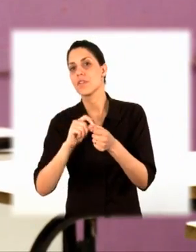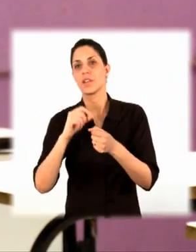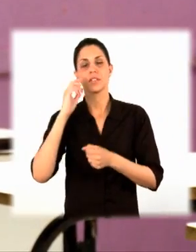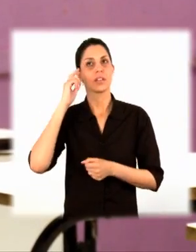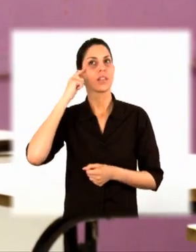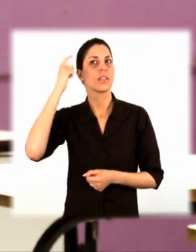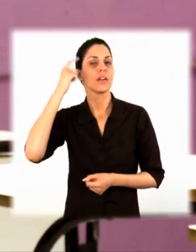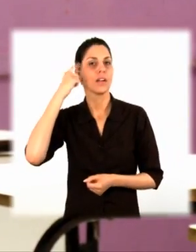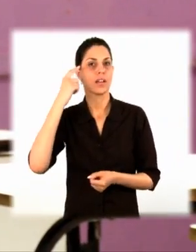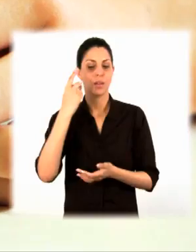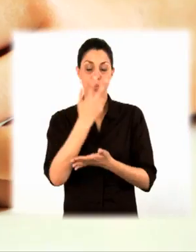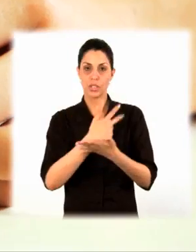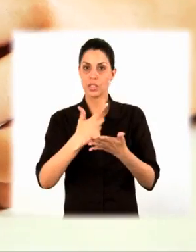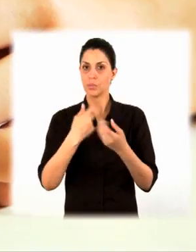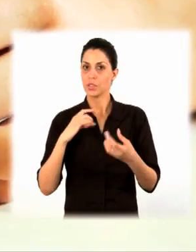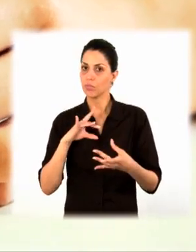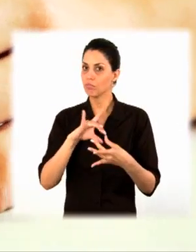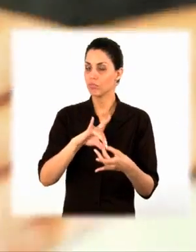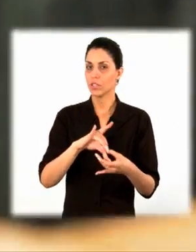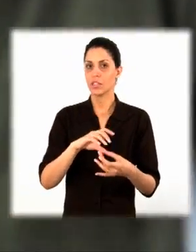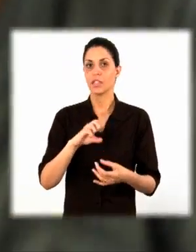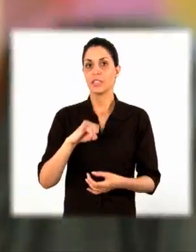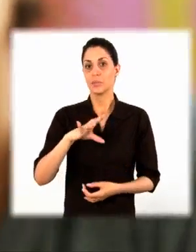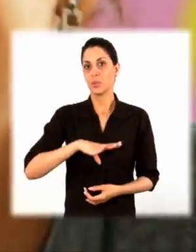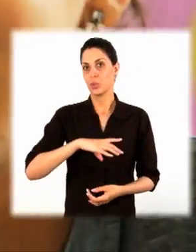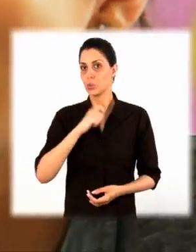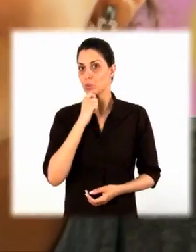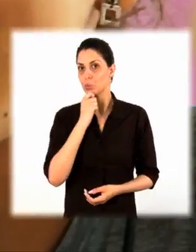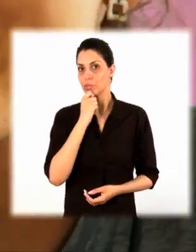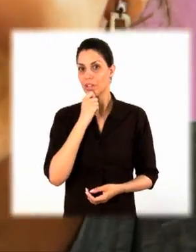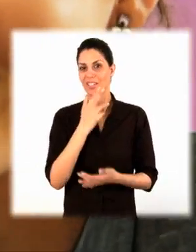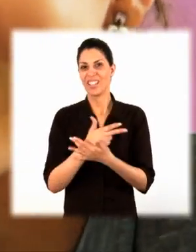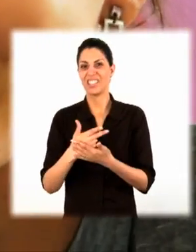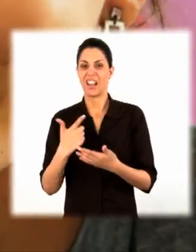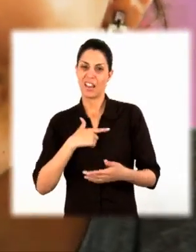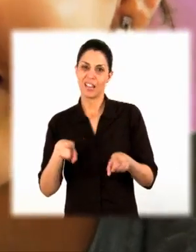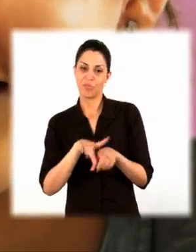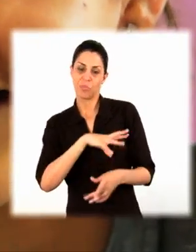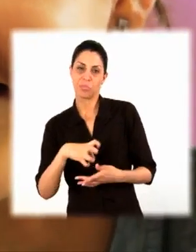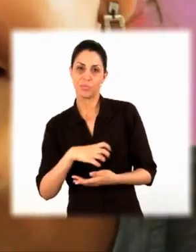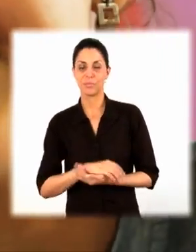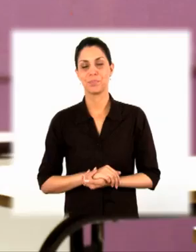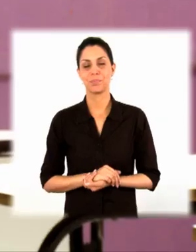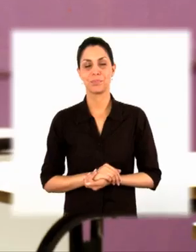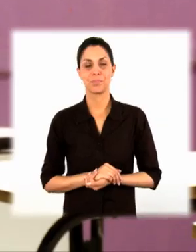que você pensou em colocar em prática no desenho. E se você não usar um português adequado, eu acho que até o desenho fica feio.